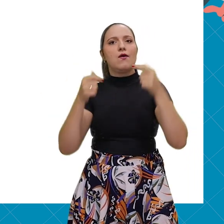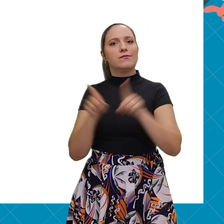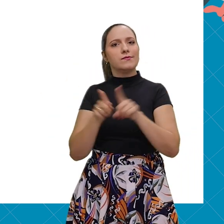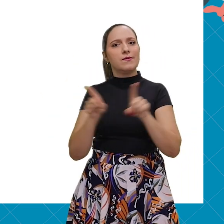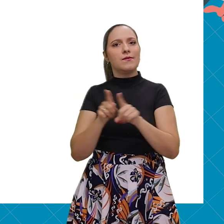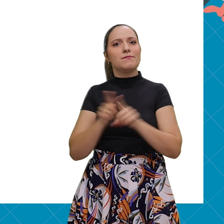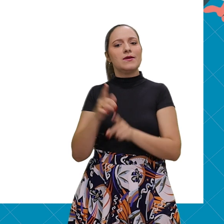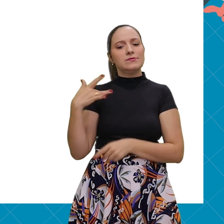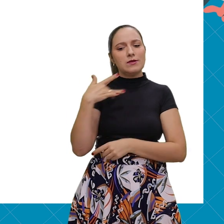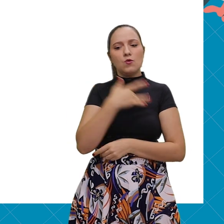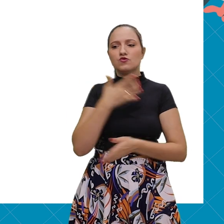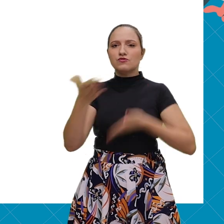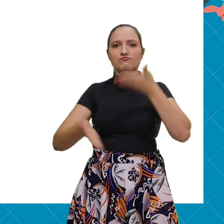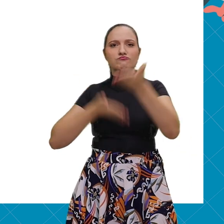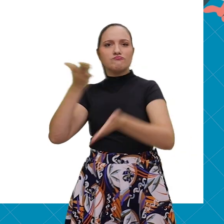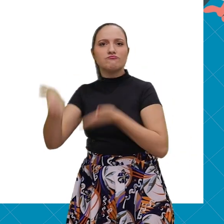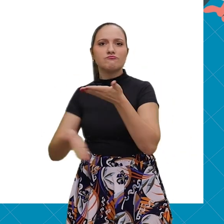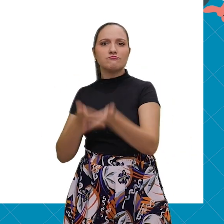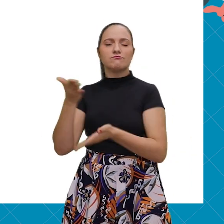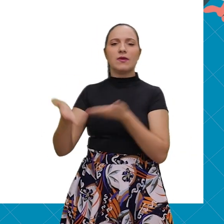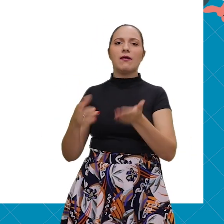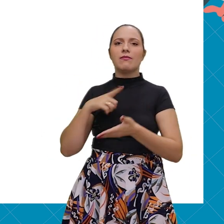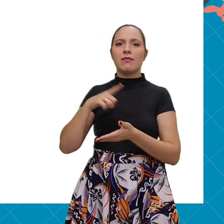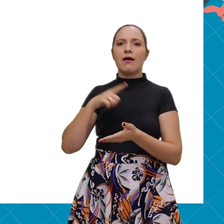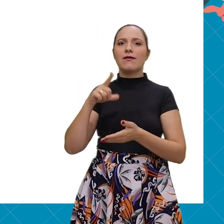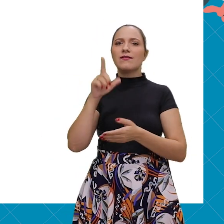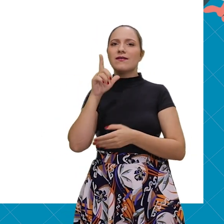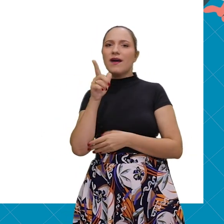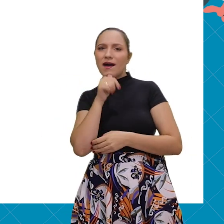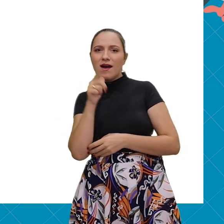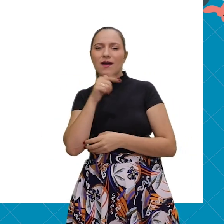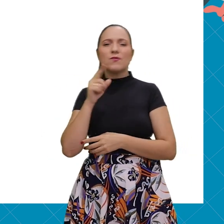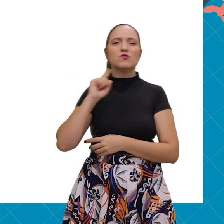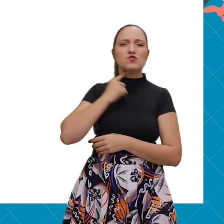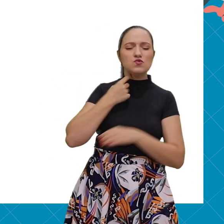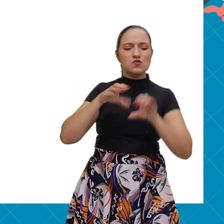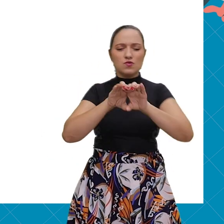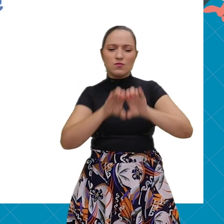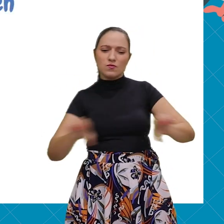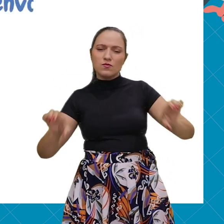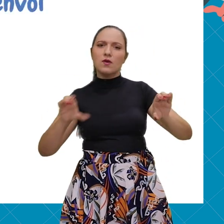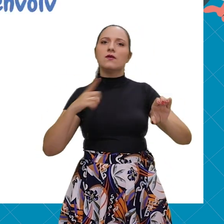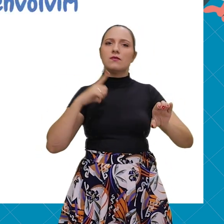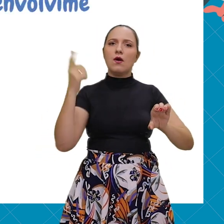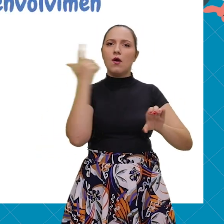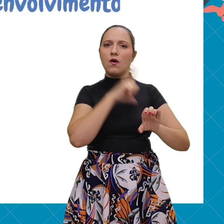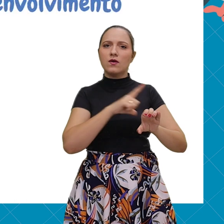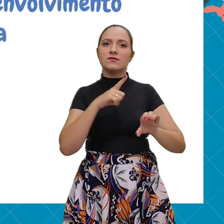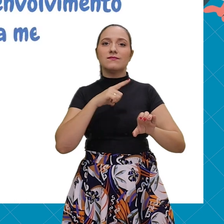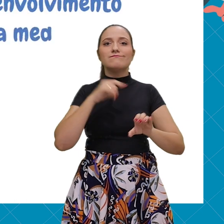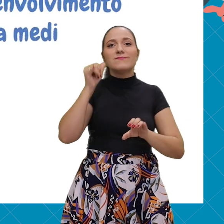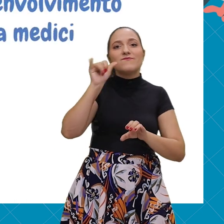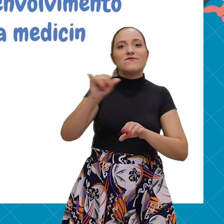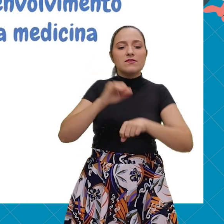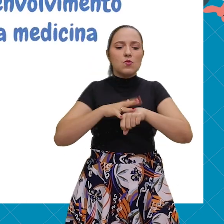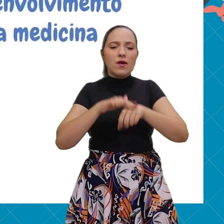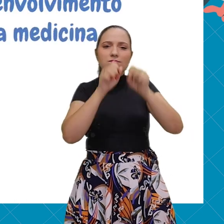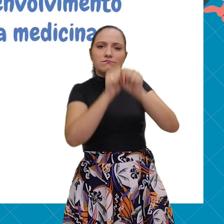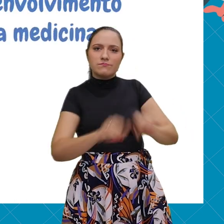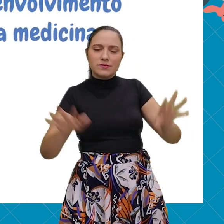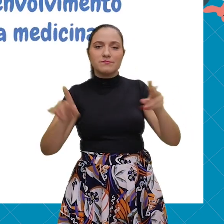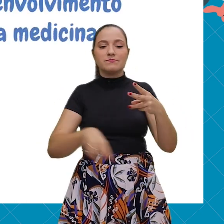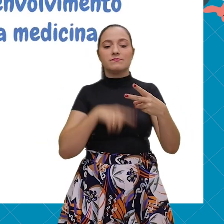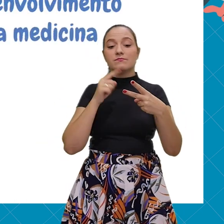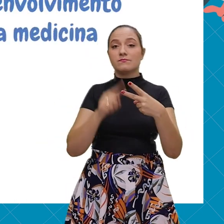e à democratização dos serviços de saneamento básico, ou seja, de água e de esgoto, o que faz diminuir a proliferação de doenças.